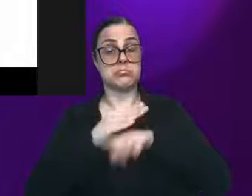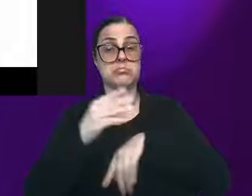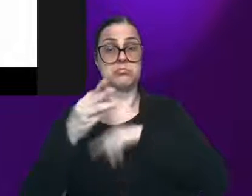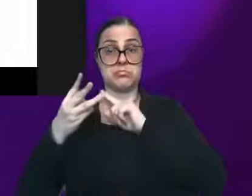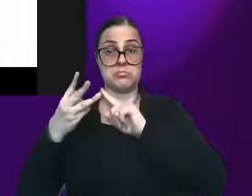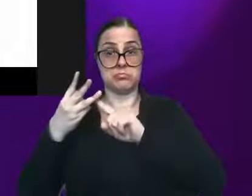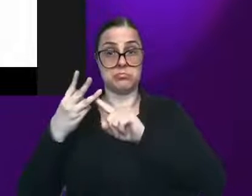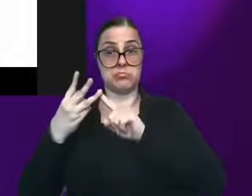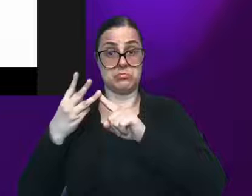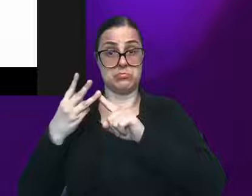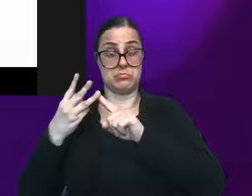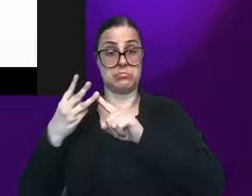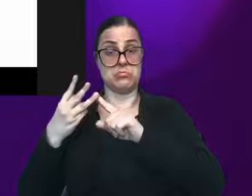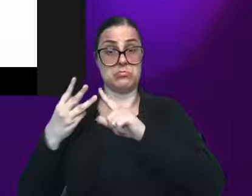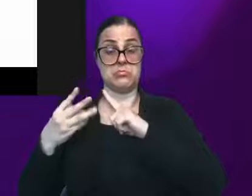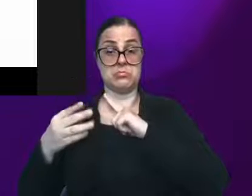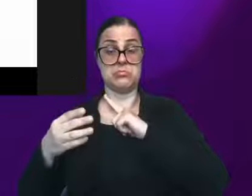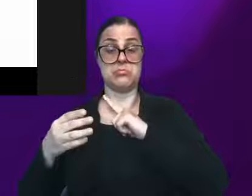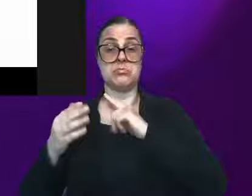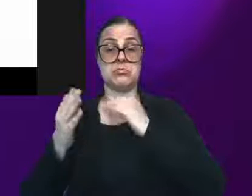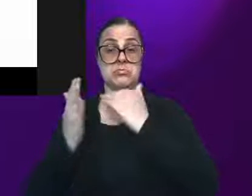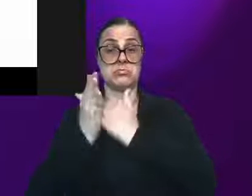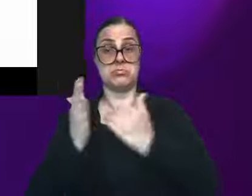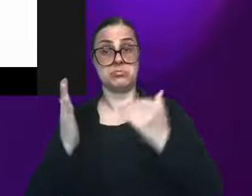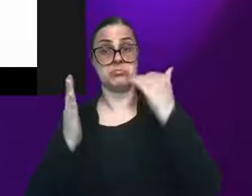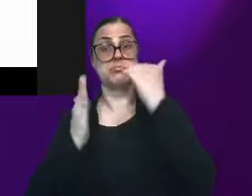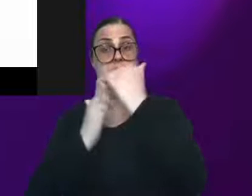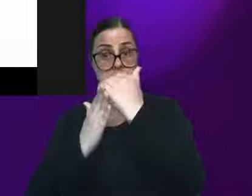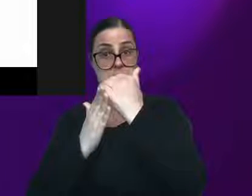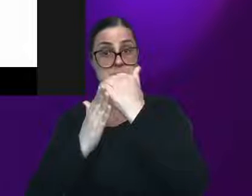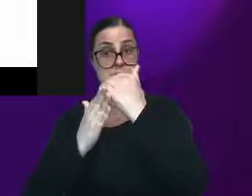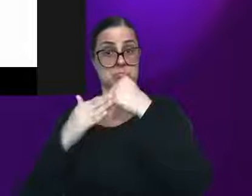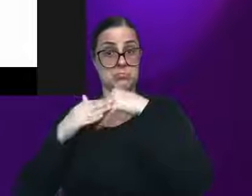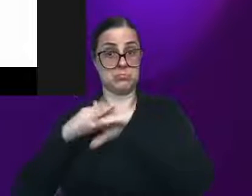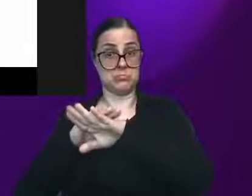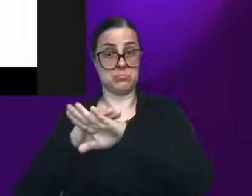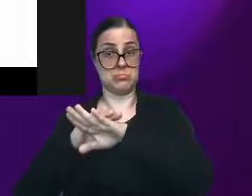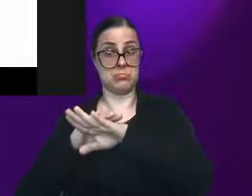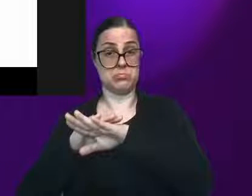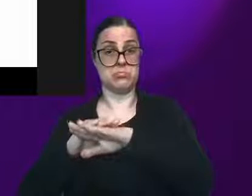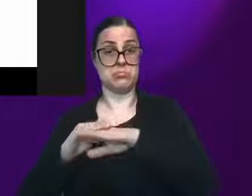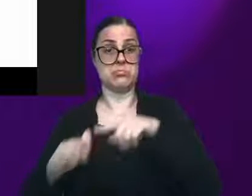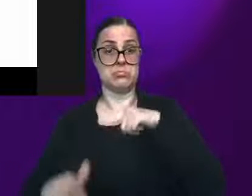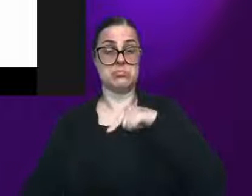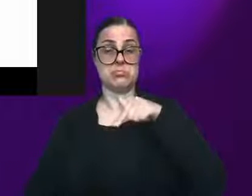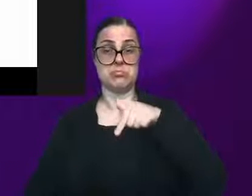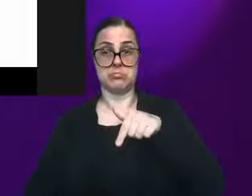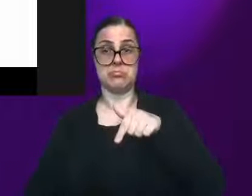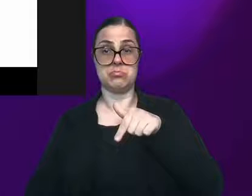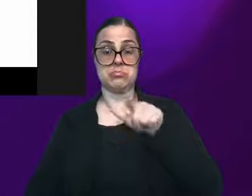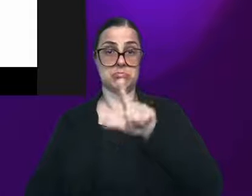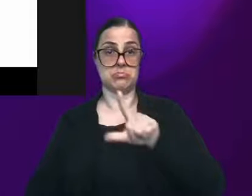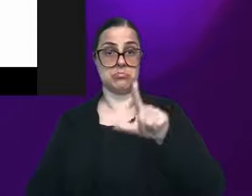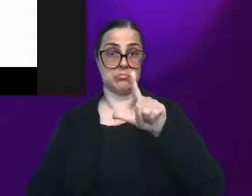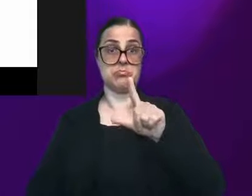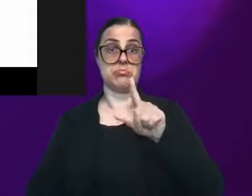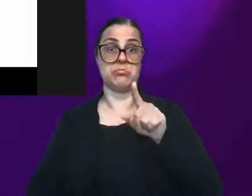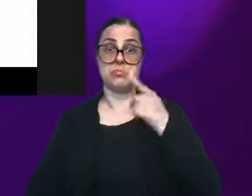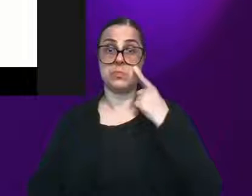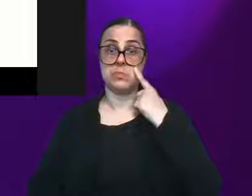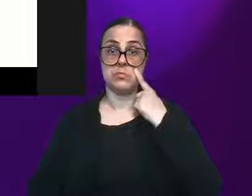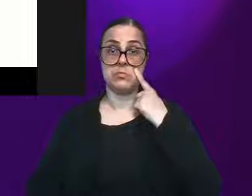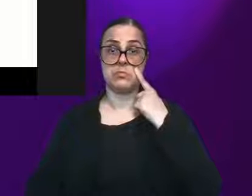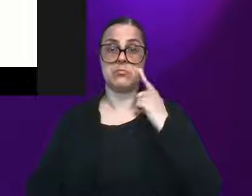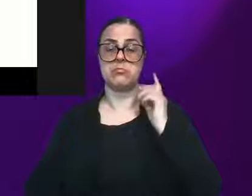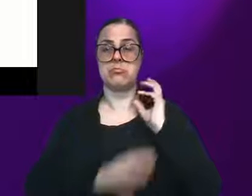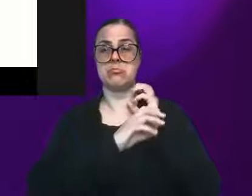em 7 dias, em média, eram 7 litros de balanço positivo. E aí, então, esses pacientes que acumularam mais